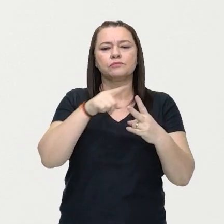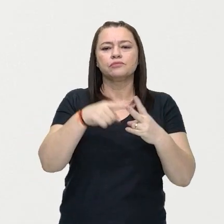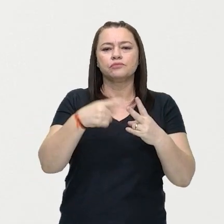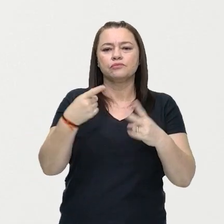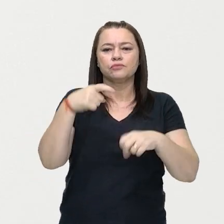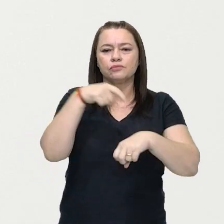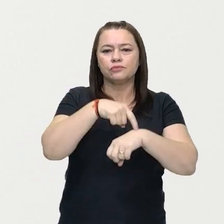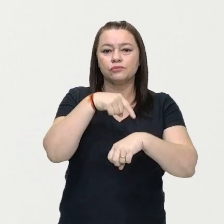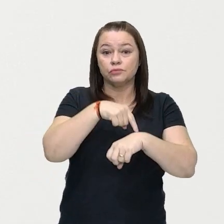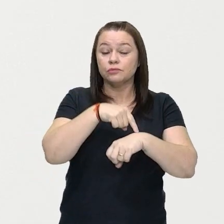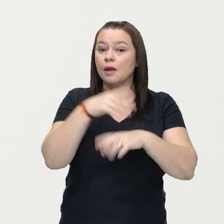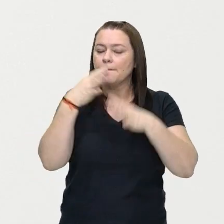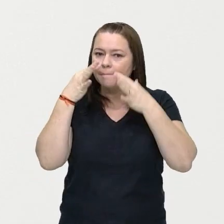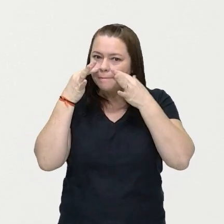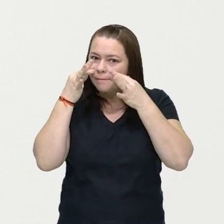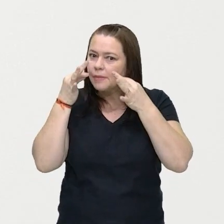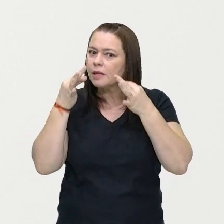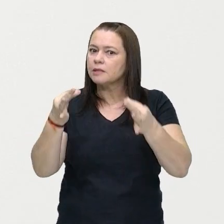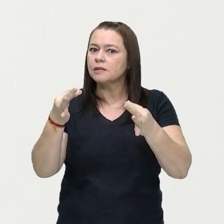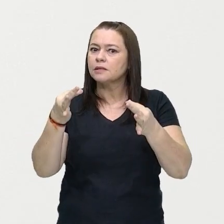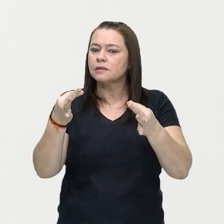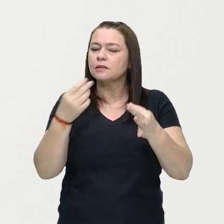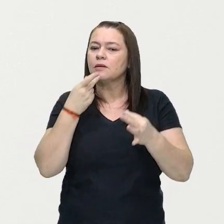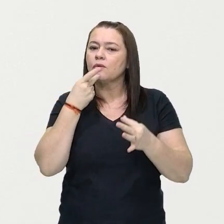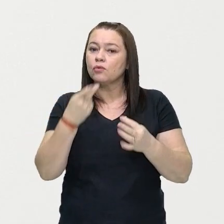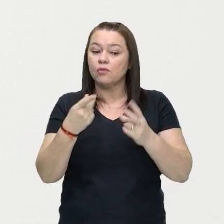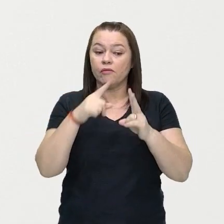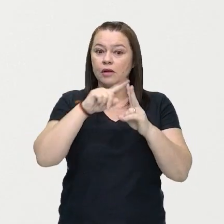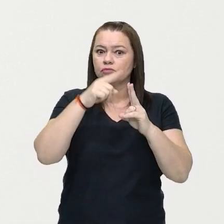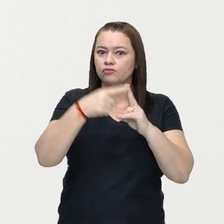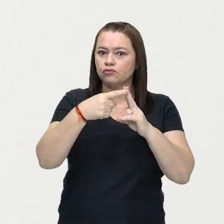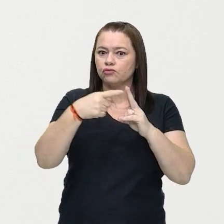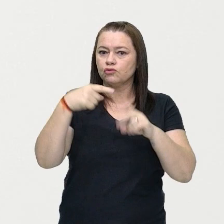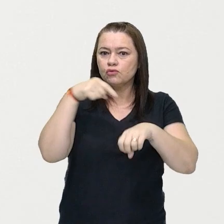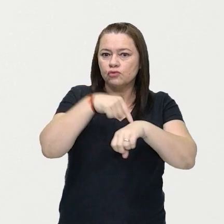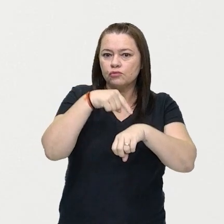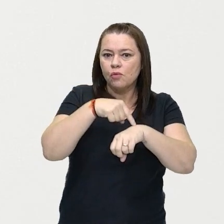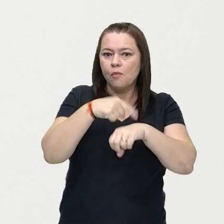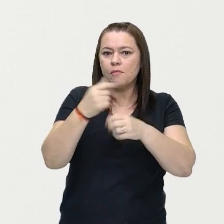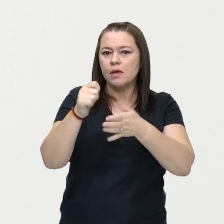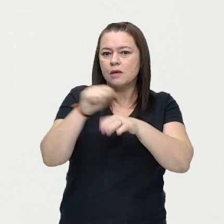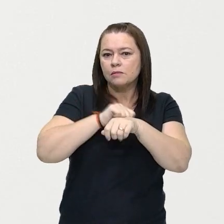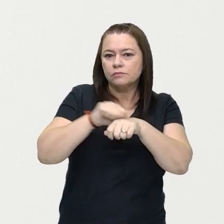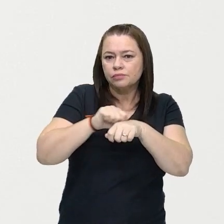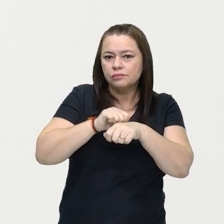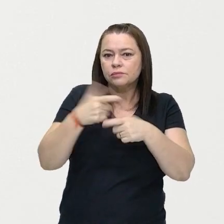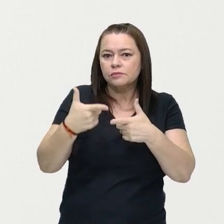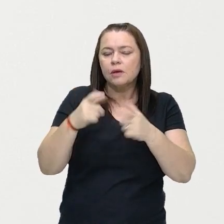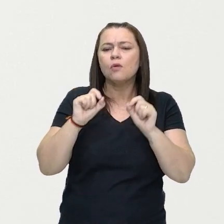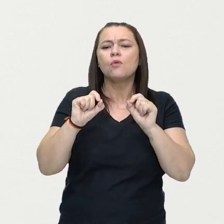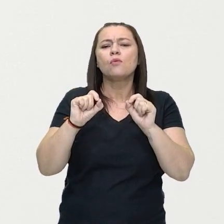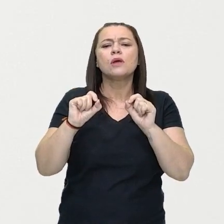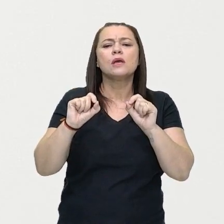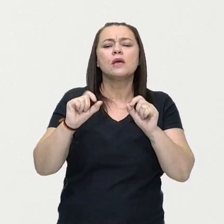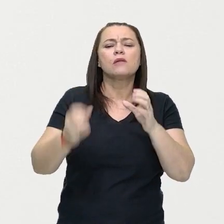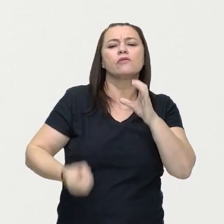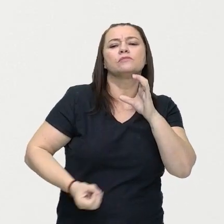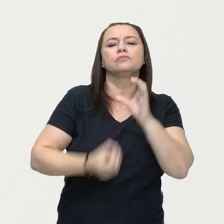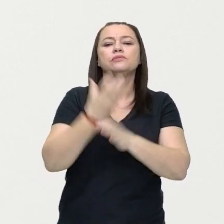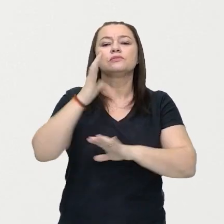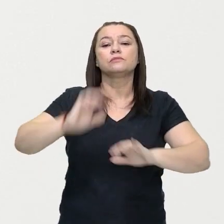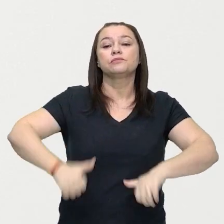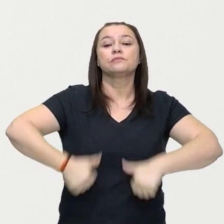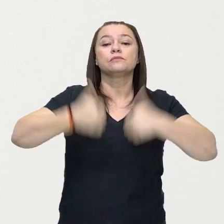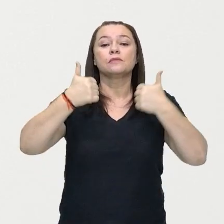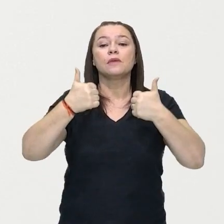ciclos, presta atenção que nós estamos falando aqui dos 2 ciclos da borracha, o que foi criado para melhorar a economia